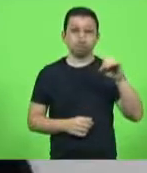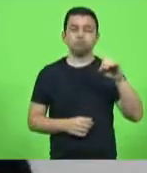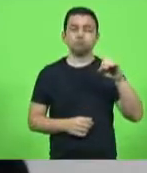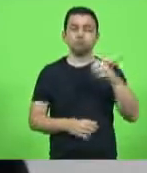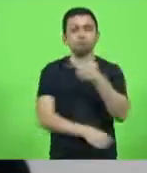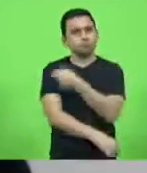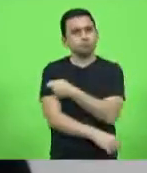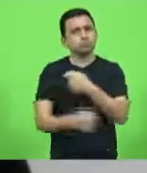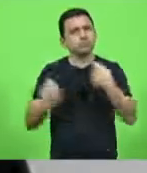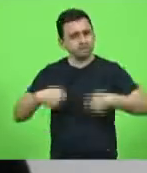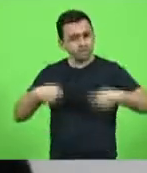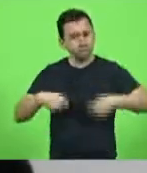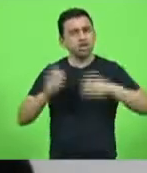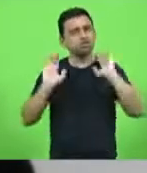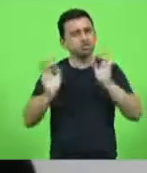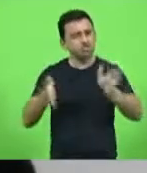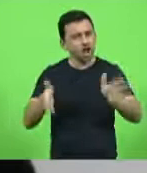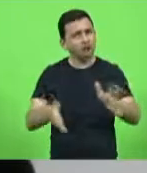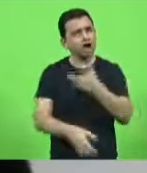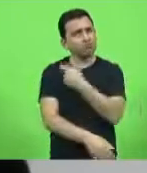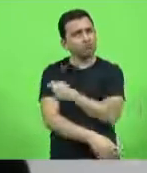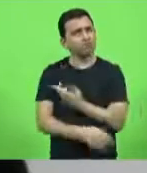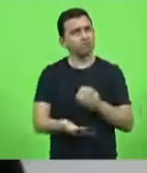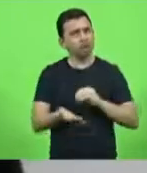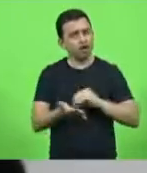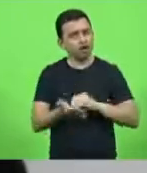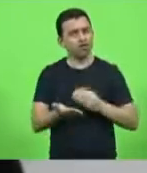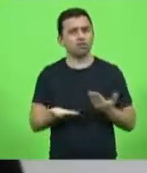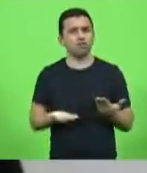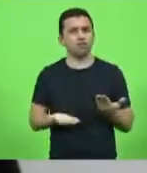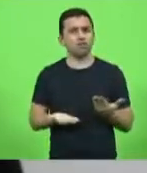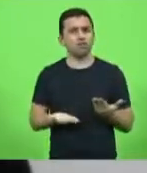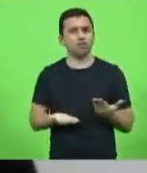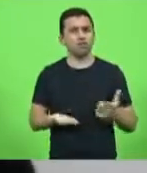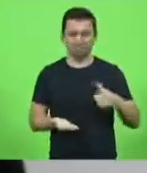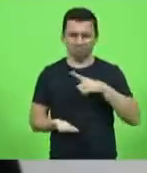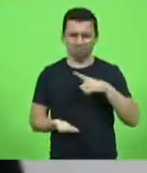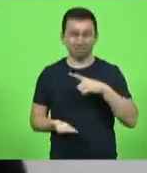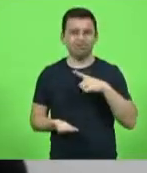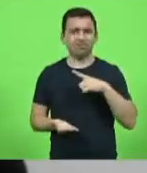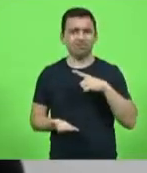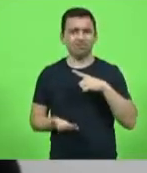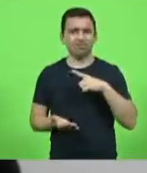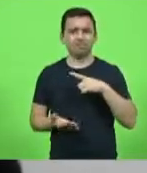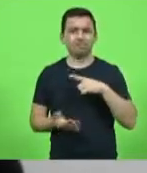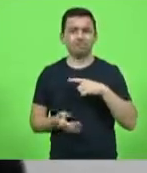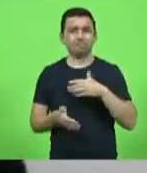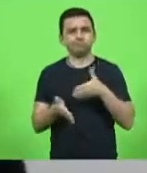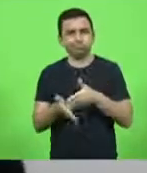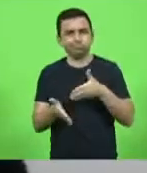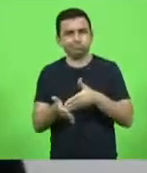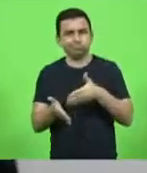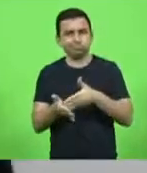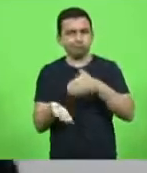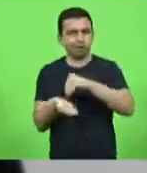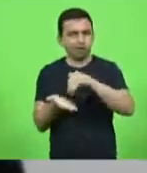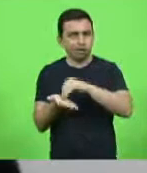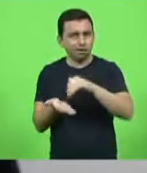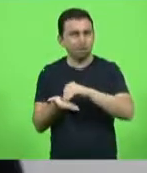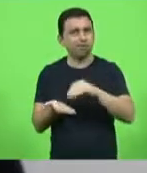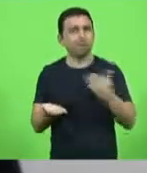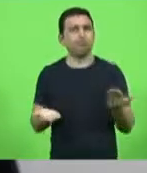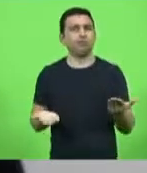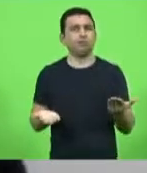deveriam ter sido aplicadas e a vacina represada nos municípios e secretarias são